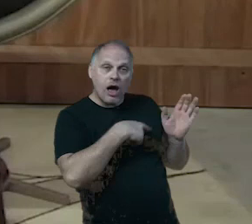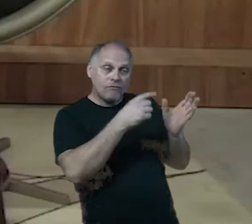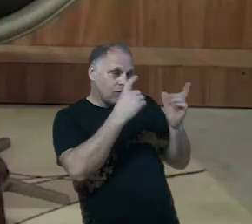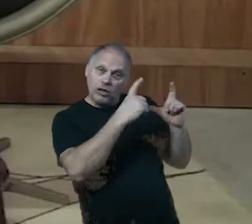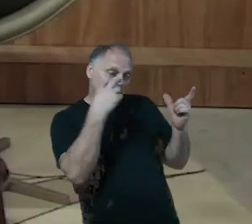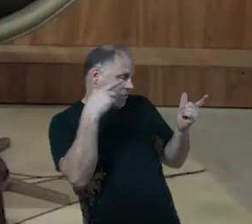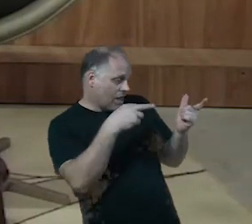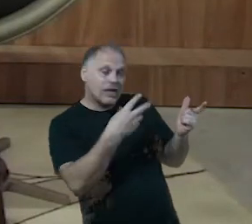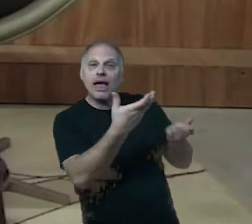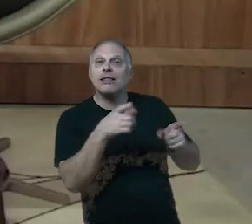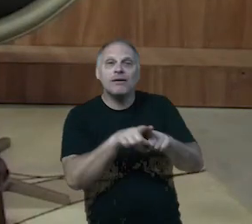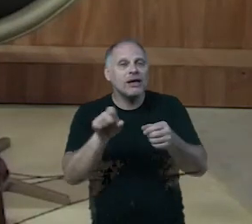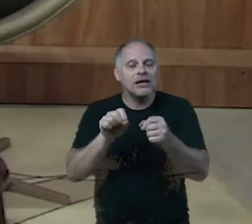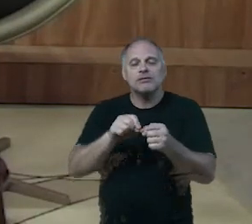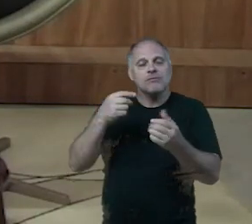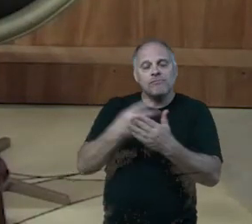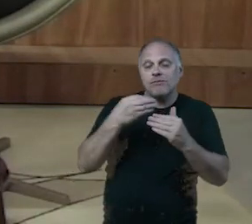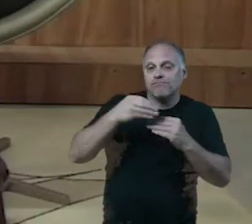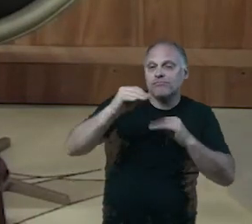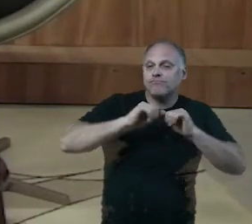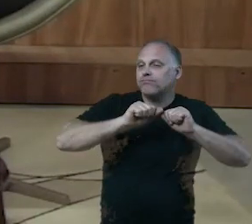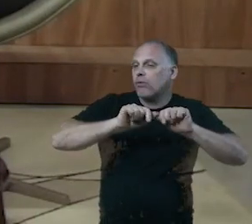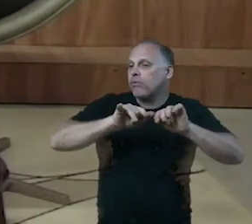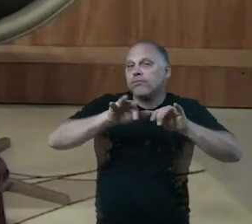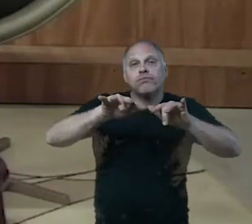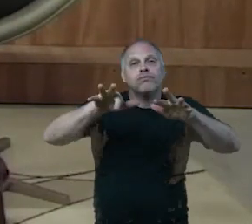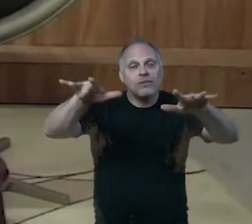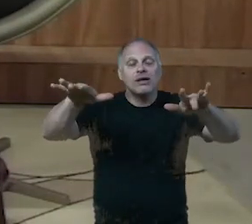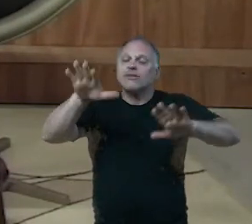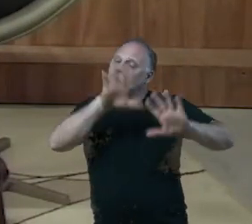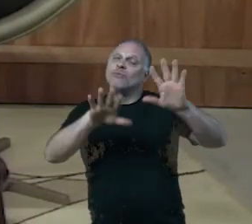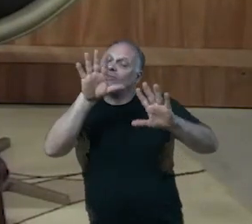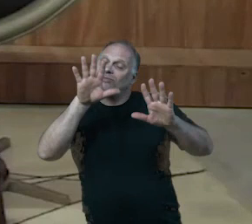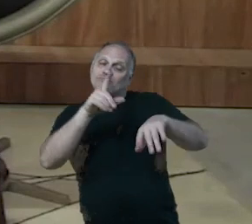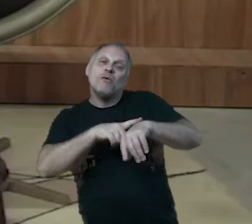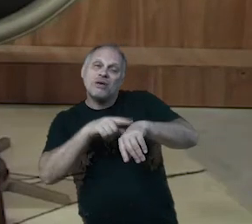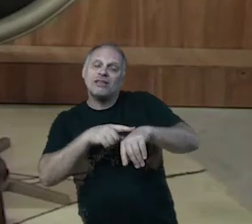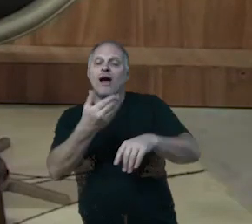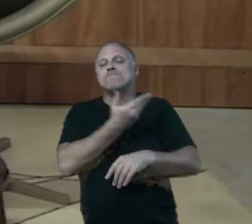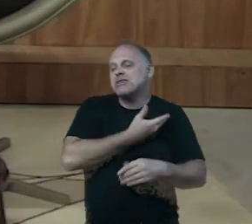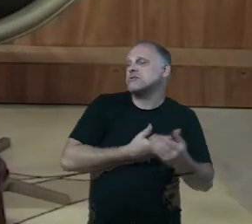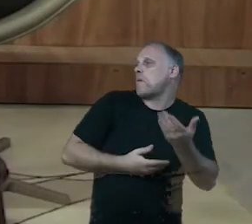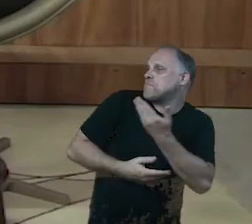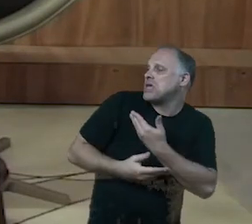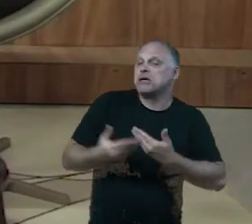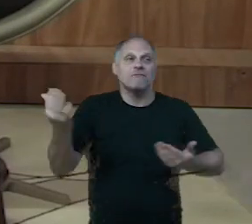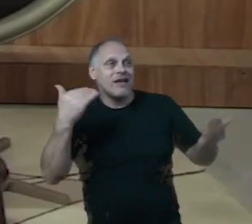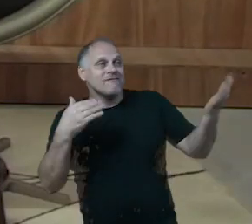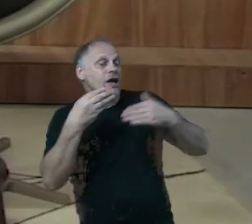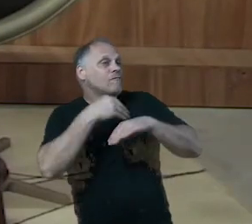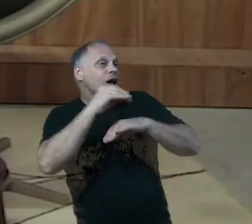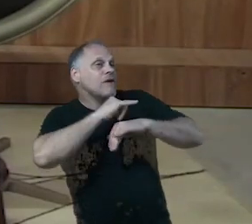também resolve. Acontece bastante. Né? Acontece bastante, geralmente tem épocas, assim, uhum. E aí vem, né, várias amigas em comum, uma indica